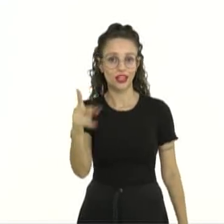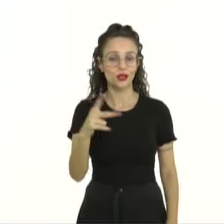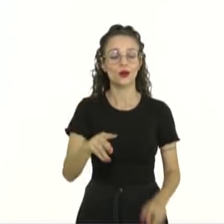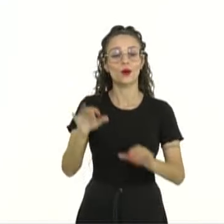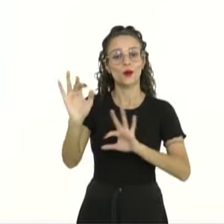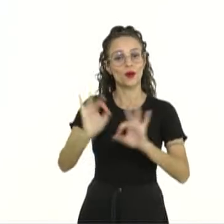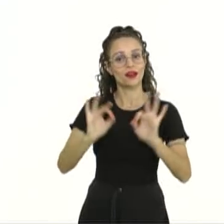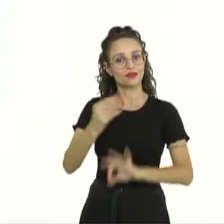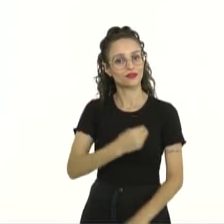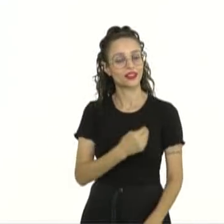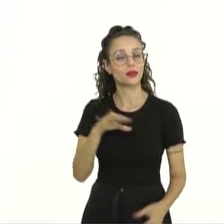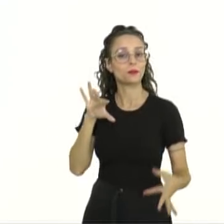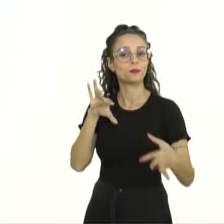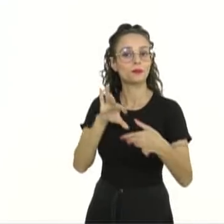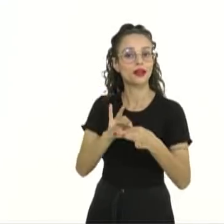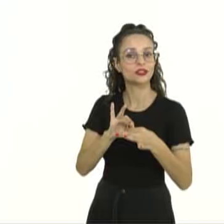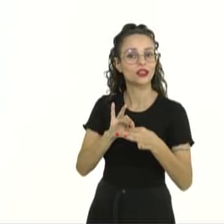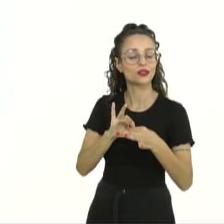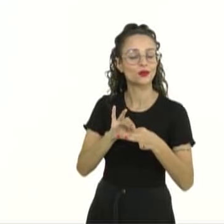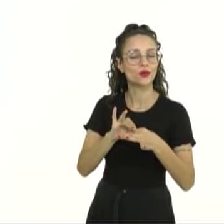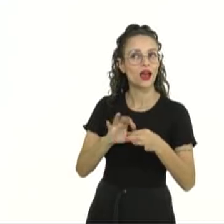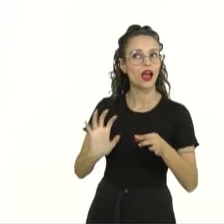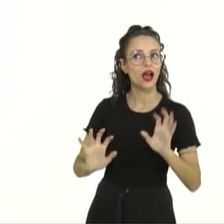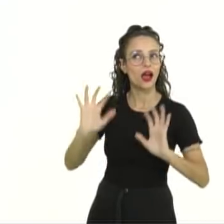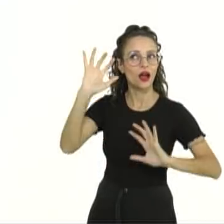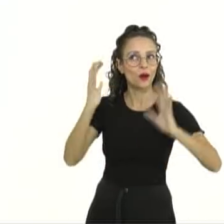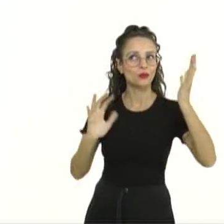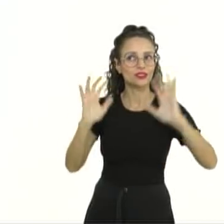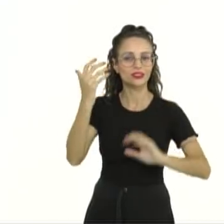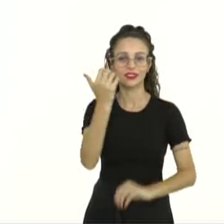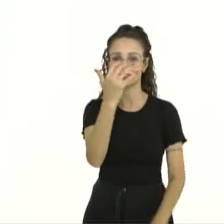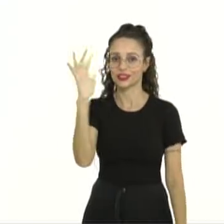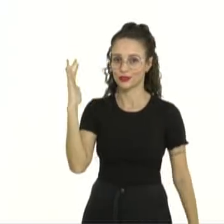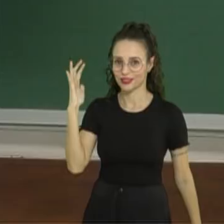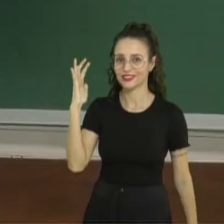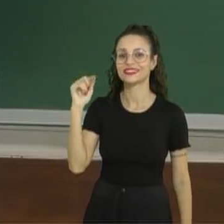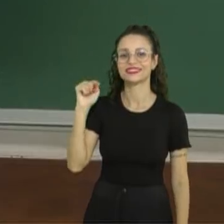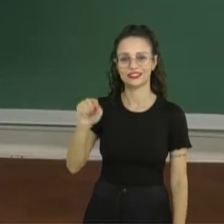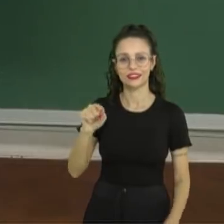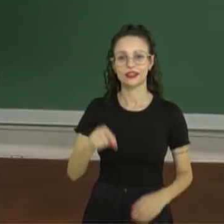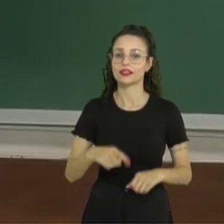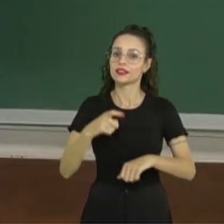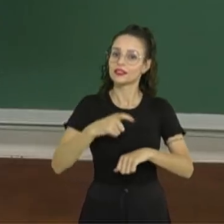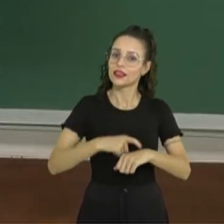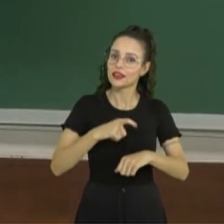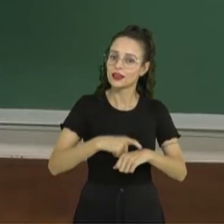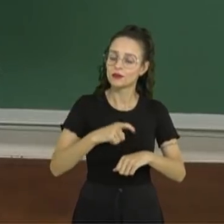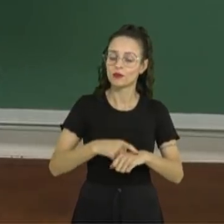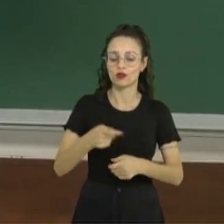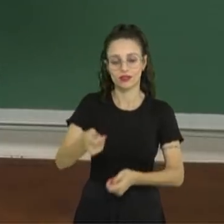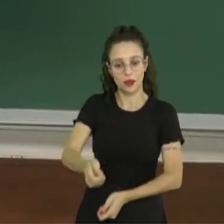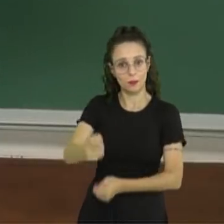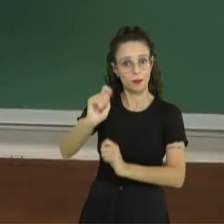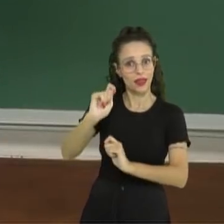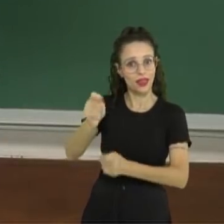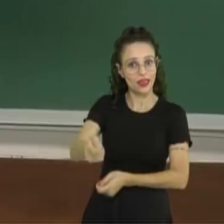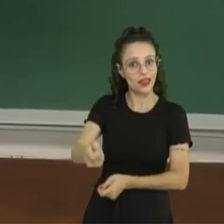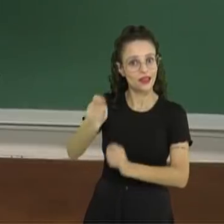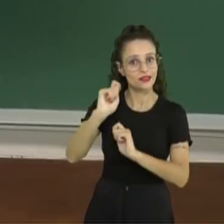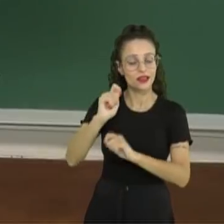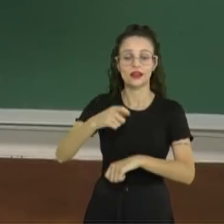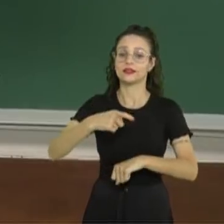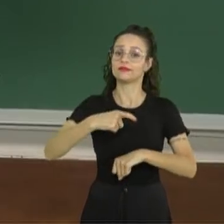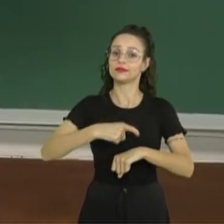organizam sua vida baseado nos acontecimentos naturais. Ou seja, tempo da natureza, tempo da pesca, o